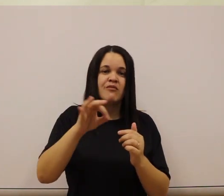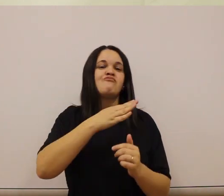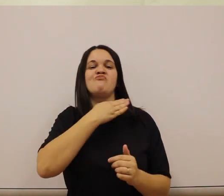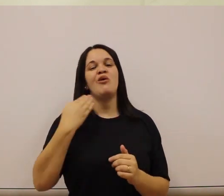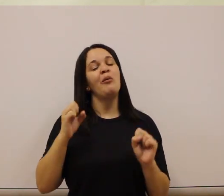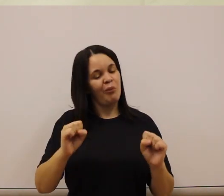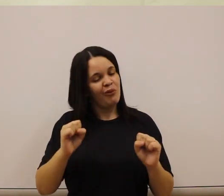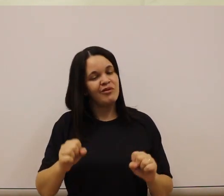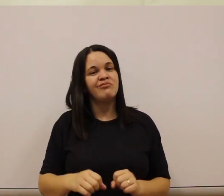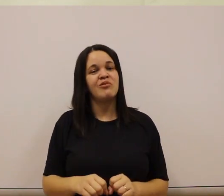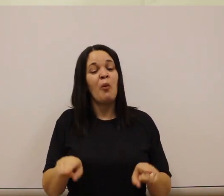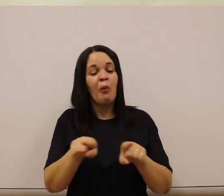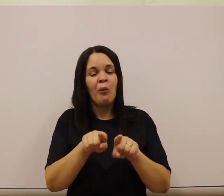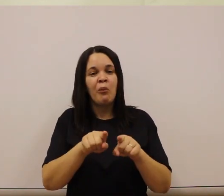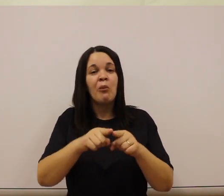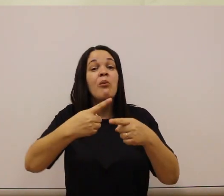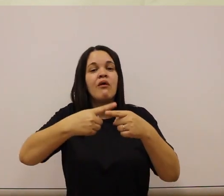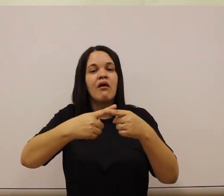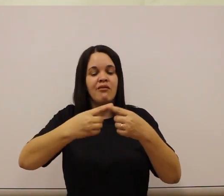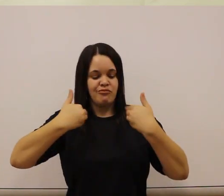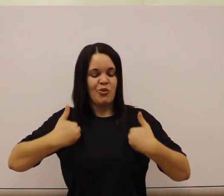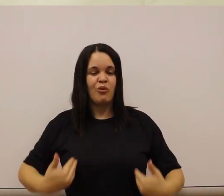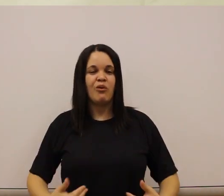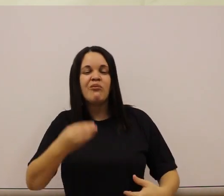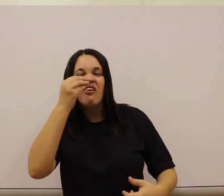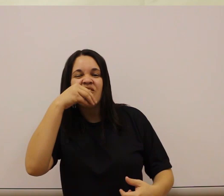sistema imunológico dele é afetado por